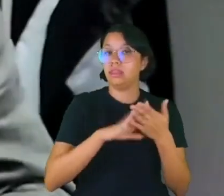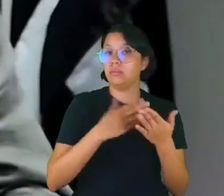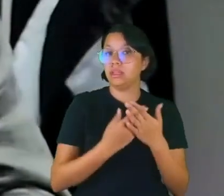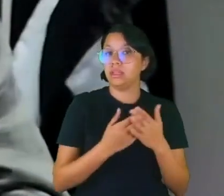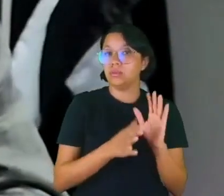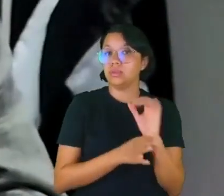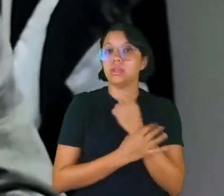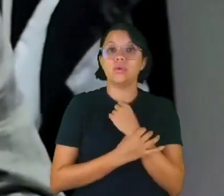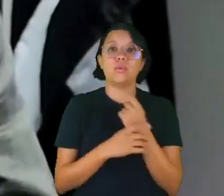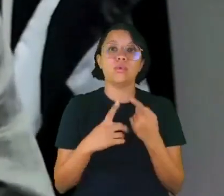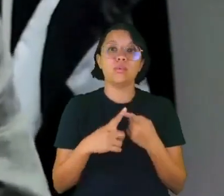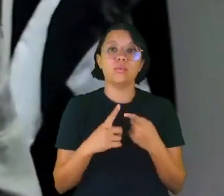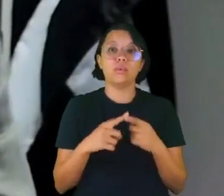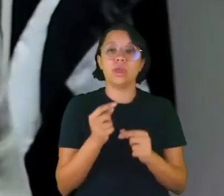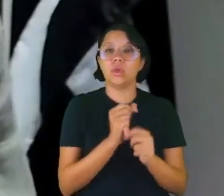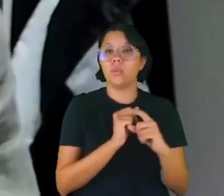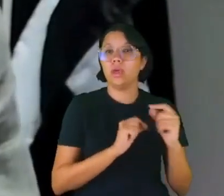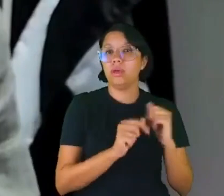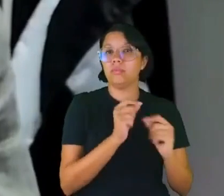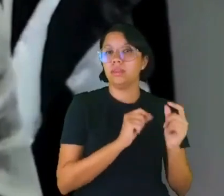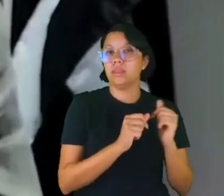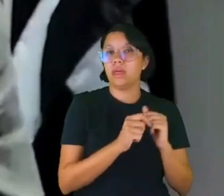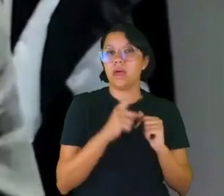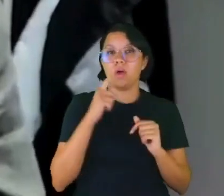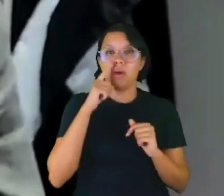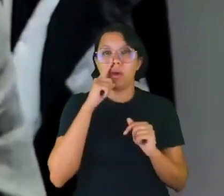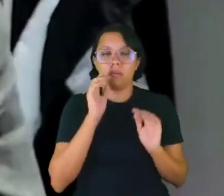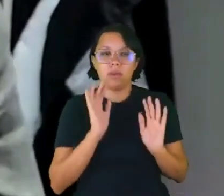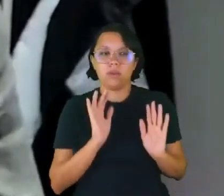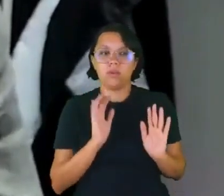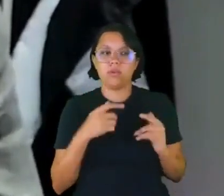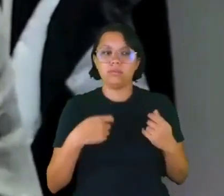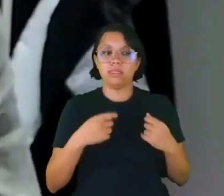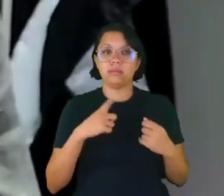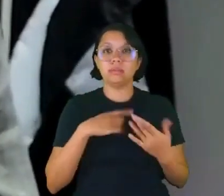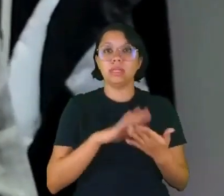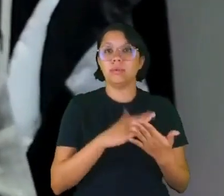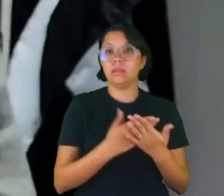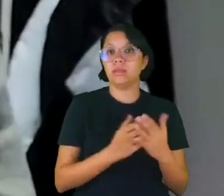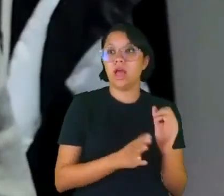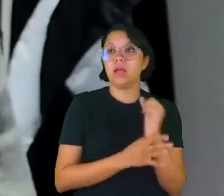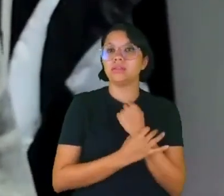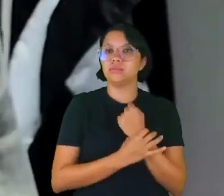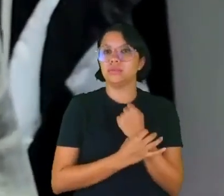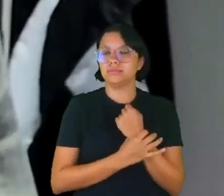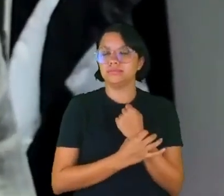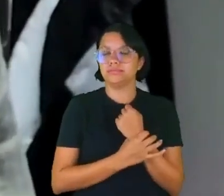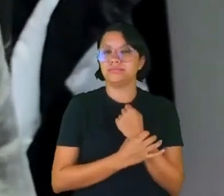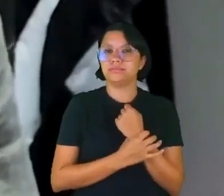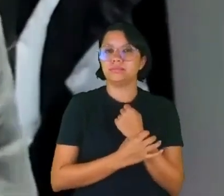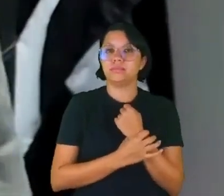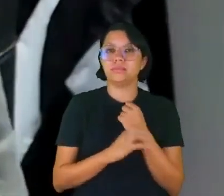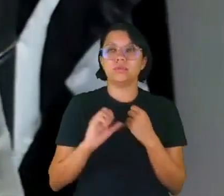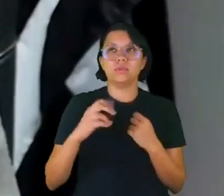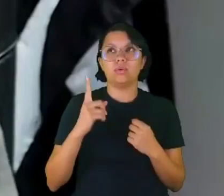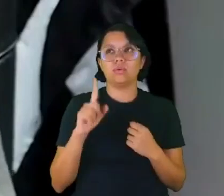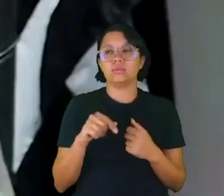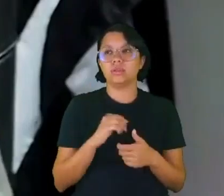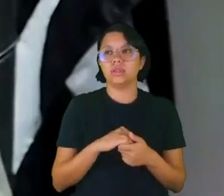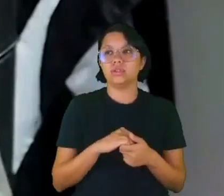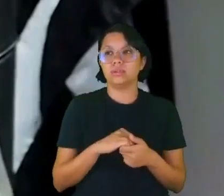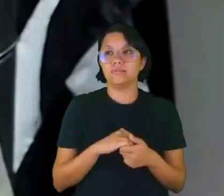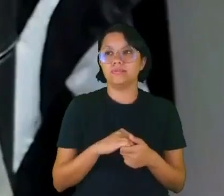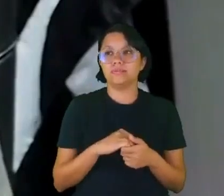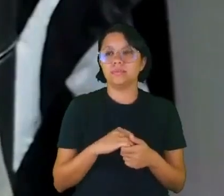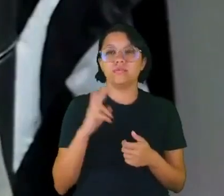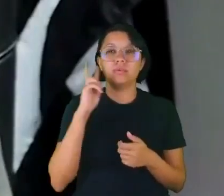que é o capital precisa, senão o capital é arisco. Nós precisamos ter interpretação segura. Ou seja,